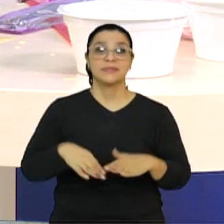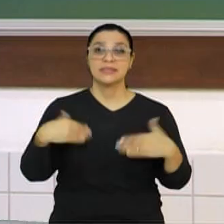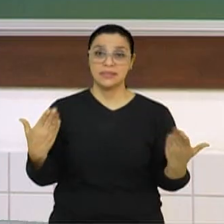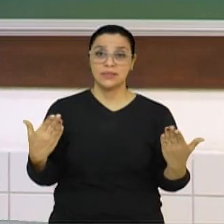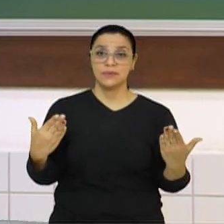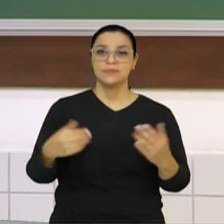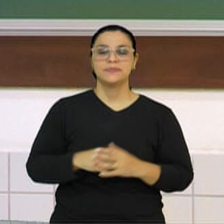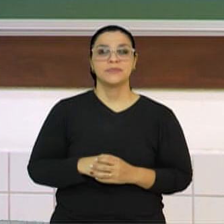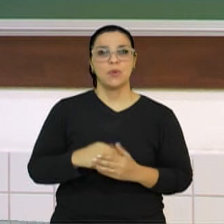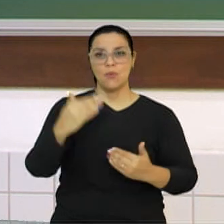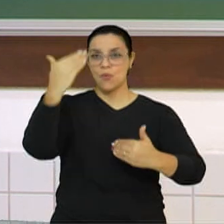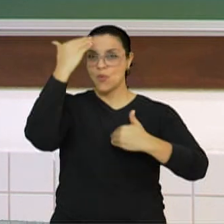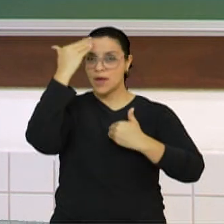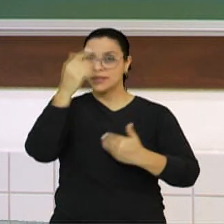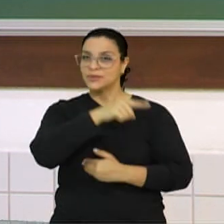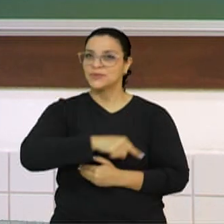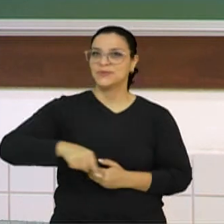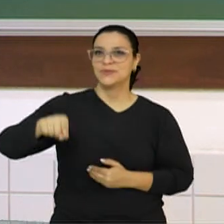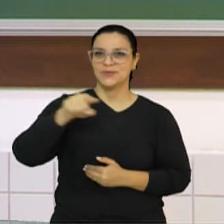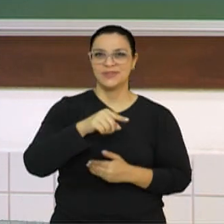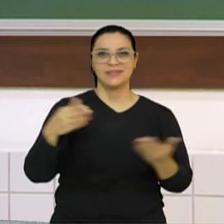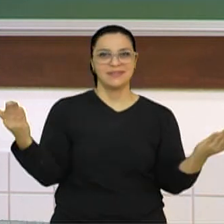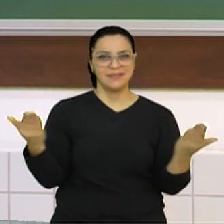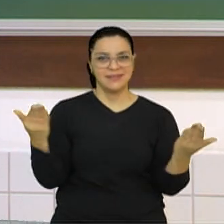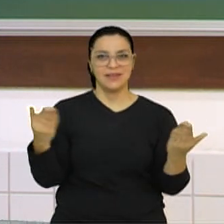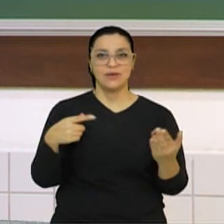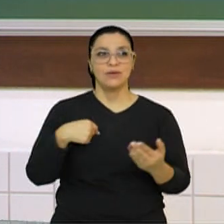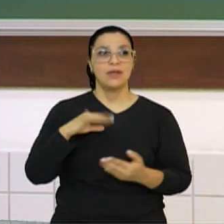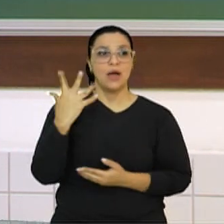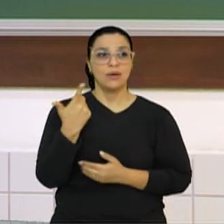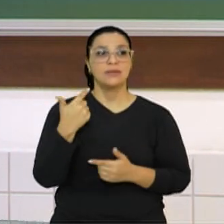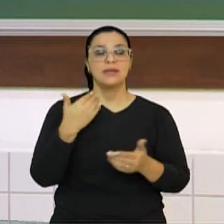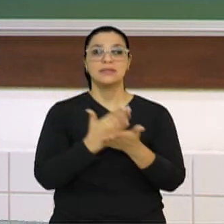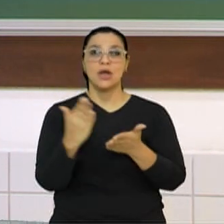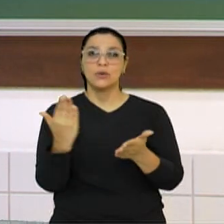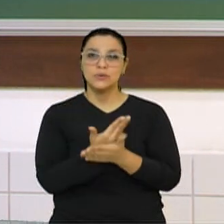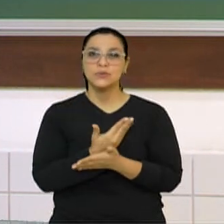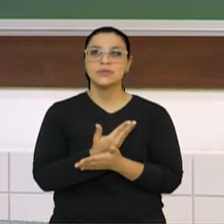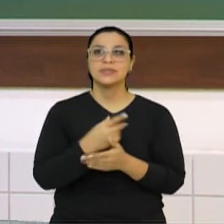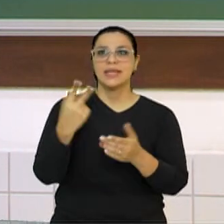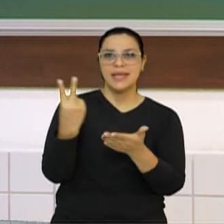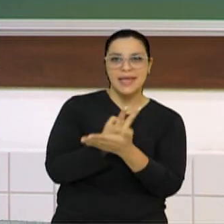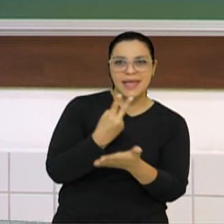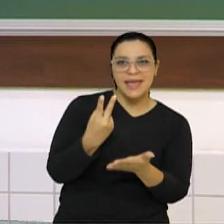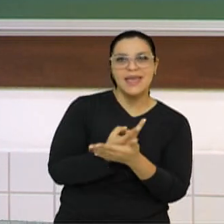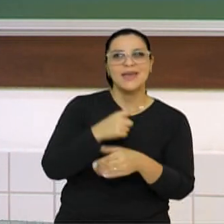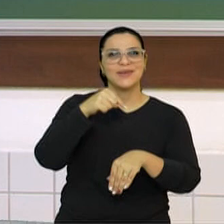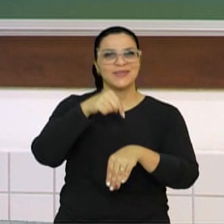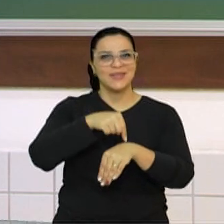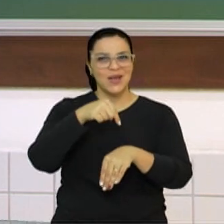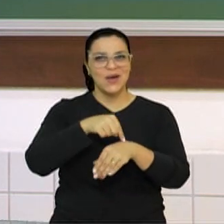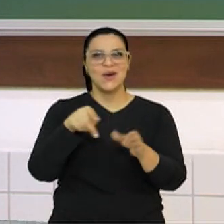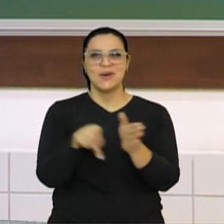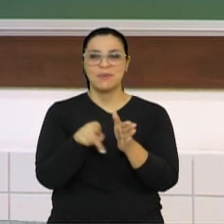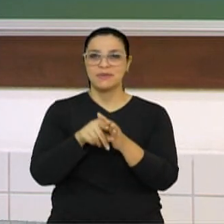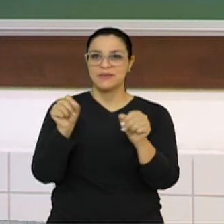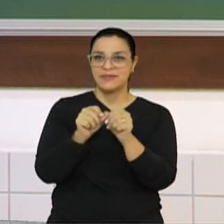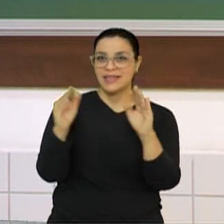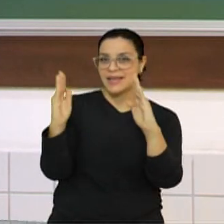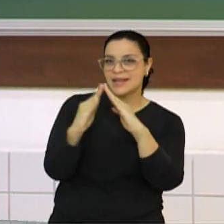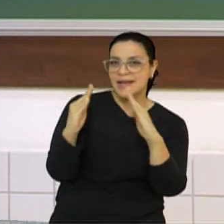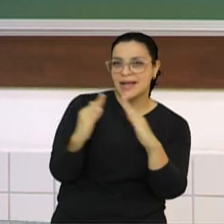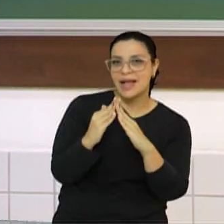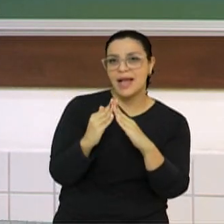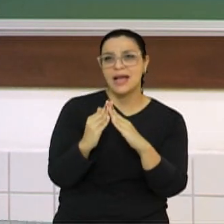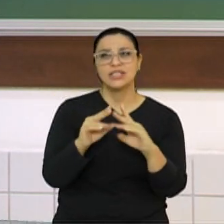gente, eu assim agradeço muito. Acontecem muitas vezes erros ali em você fazer na tua